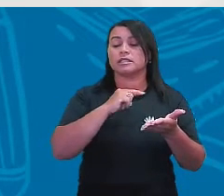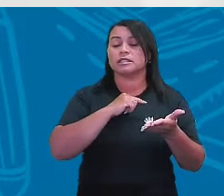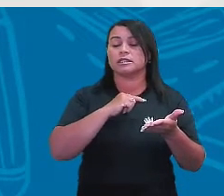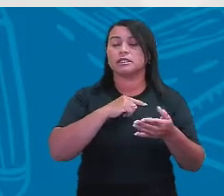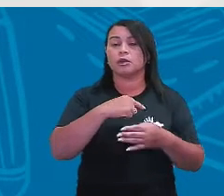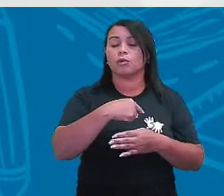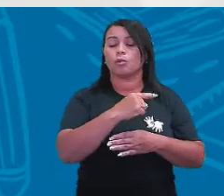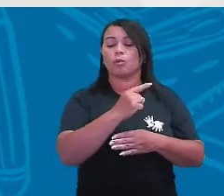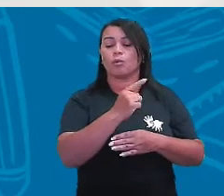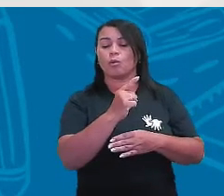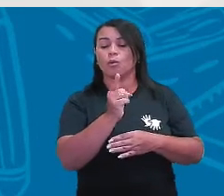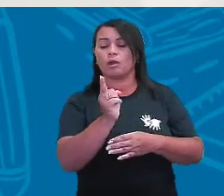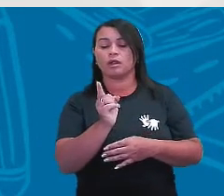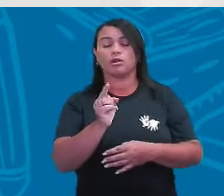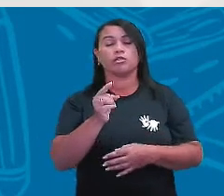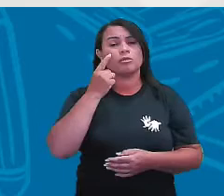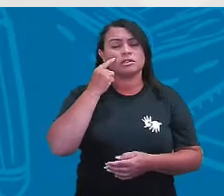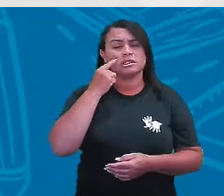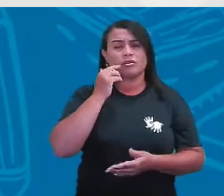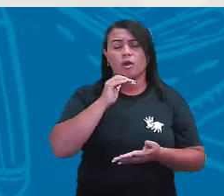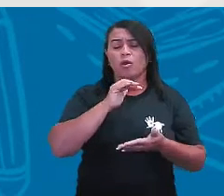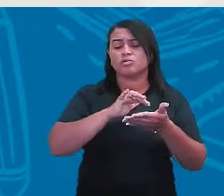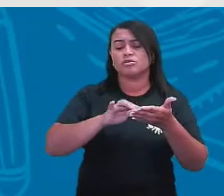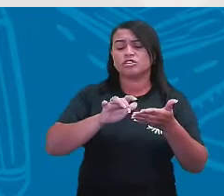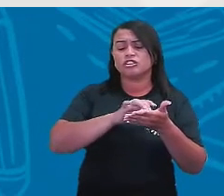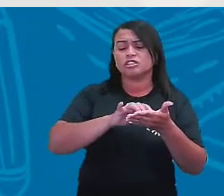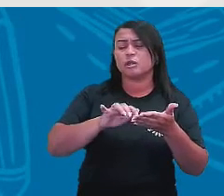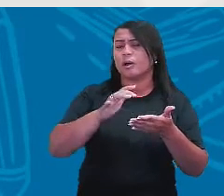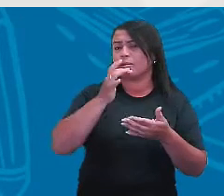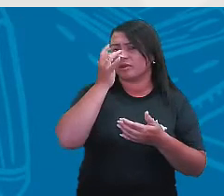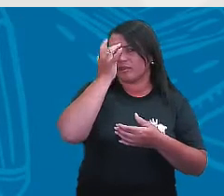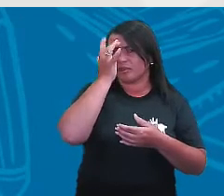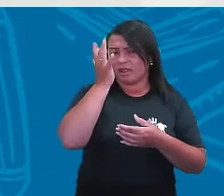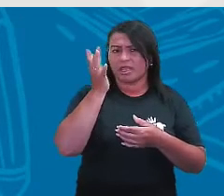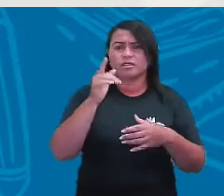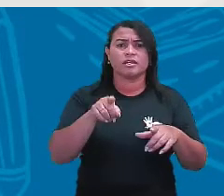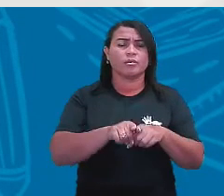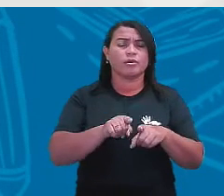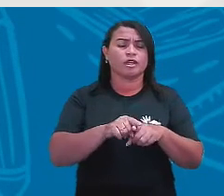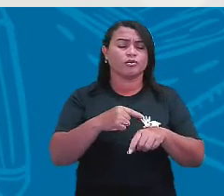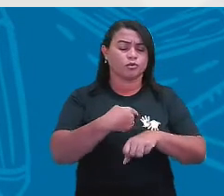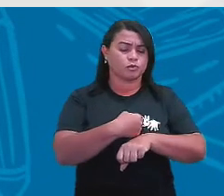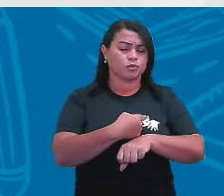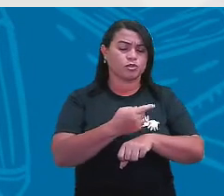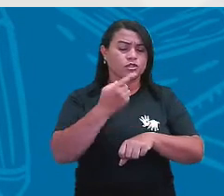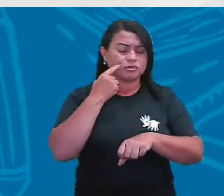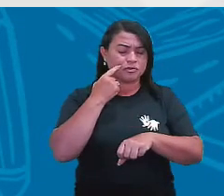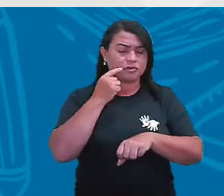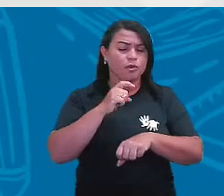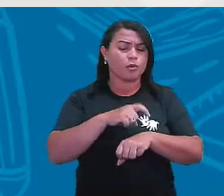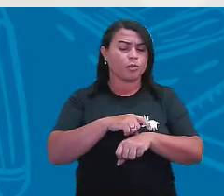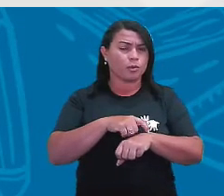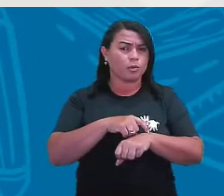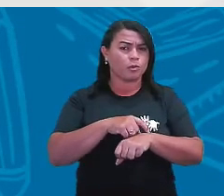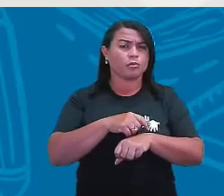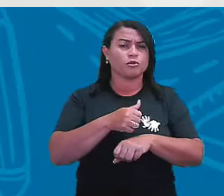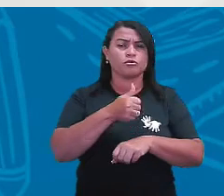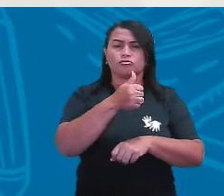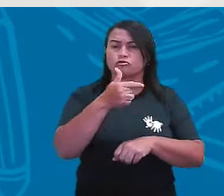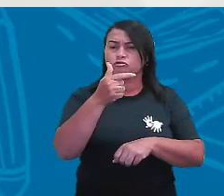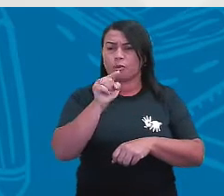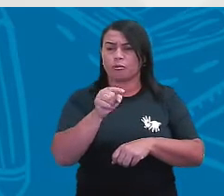O digital ele é muito fácil de identificar porque o número já aparece lá prontinho, né? A hora já está toda